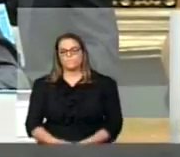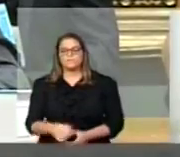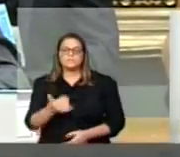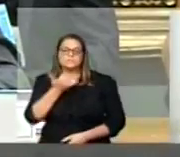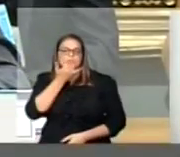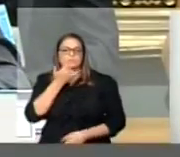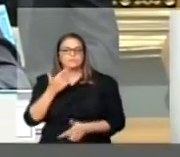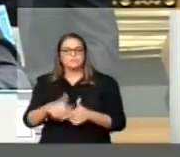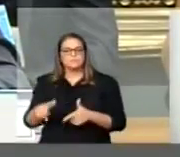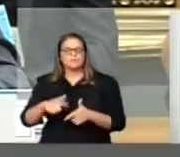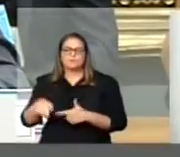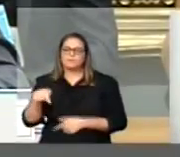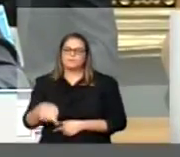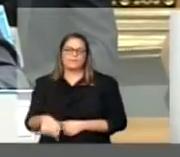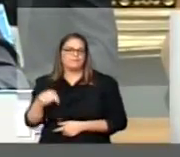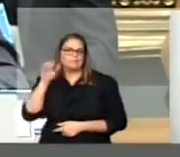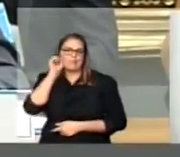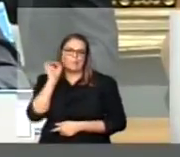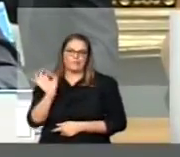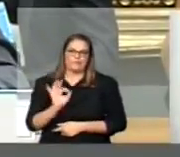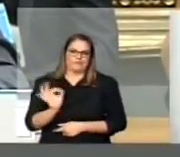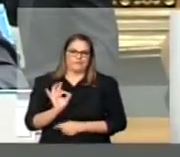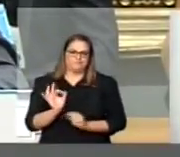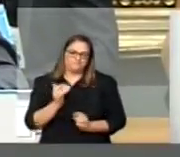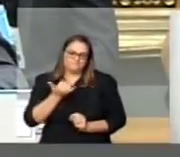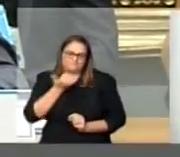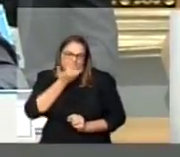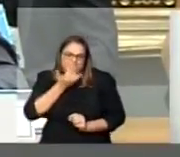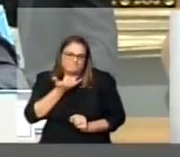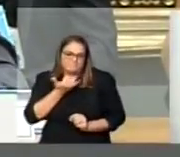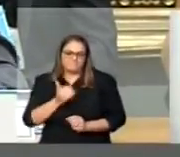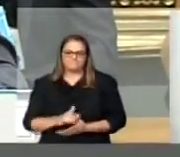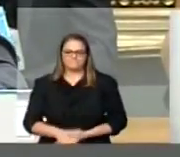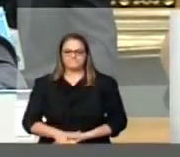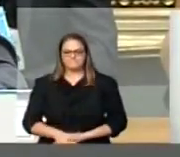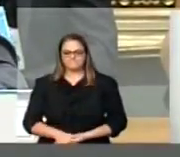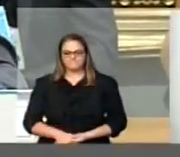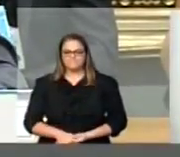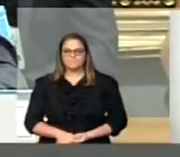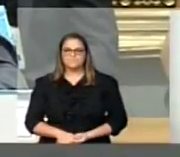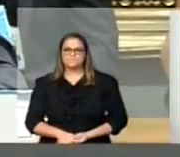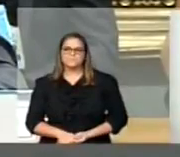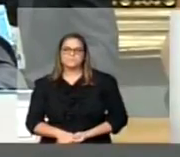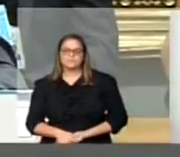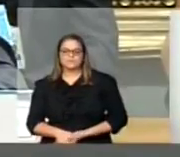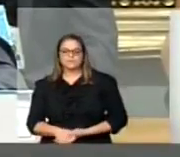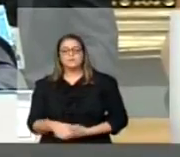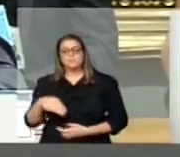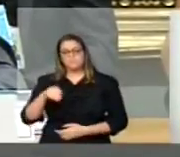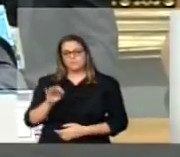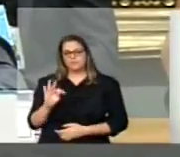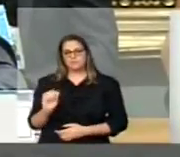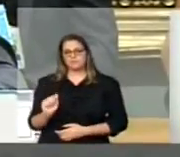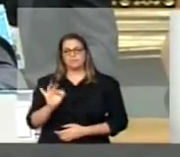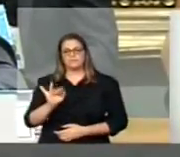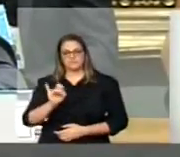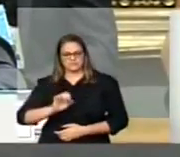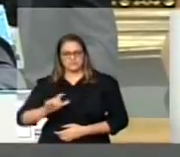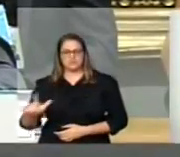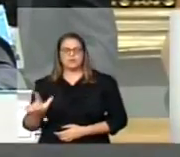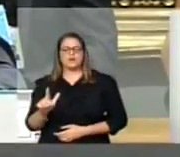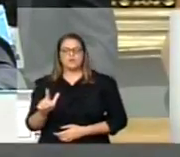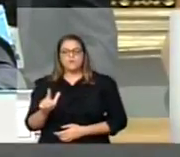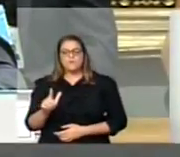2015, data da qual o Poder Executivo reconheceu expressamente que a meta fiscal em vigor